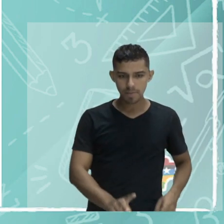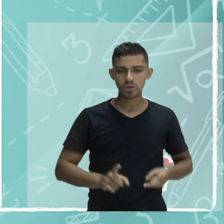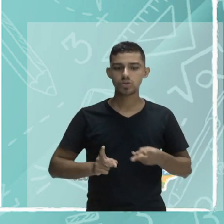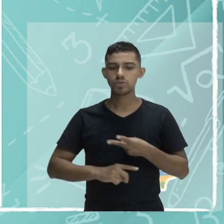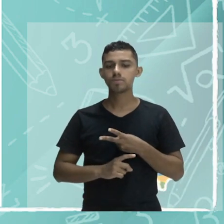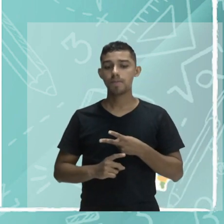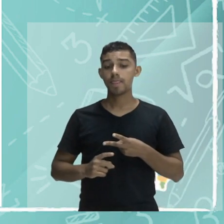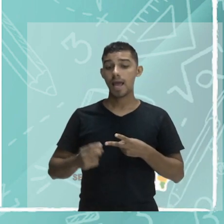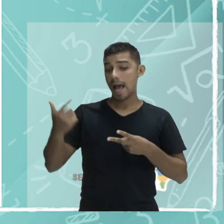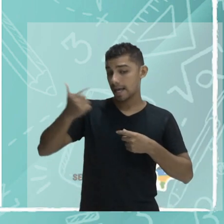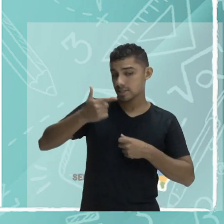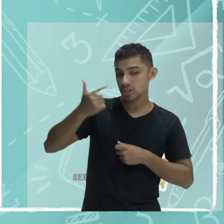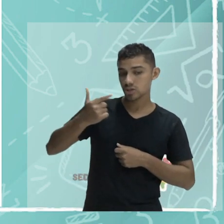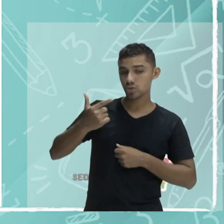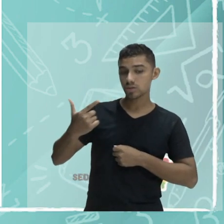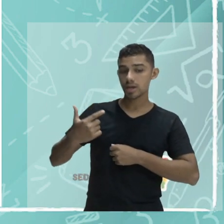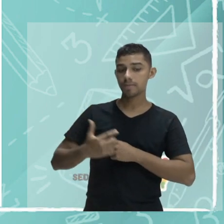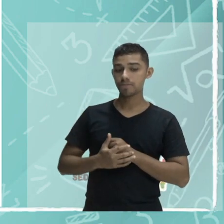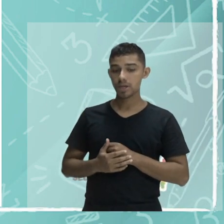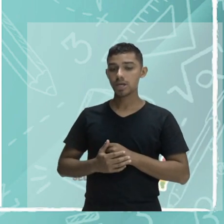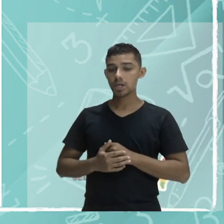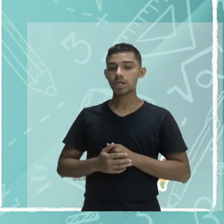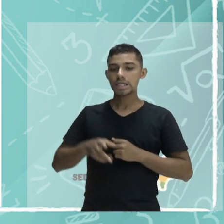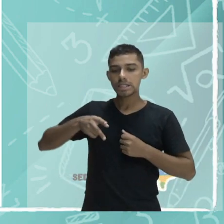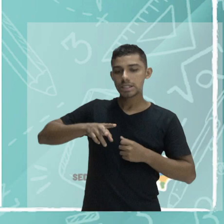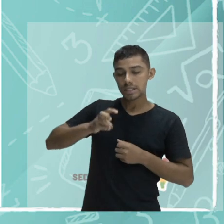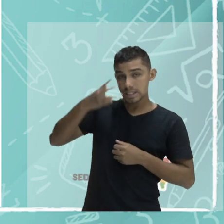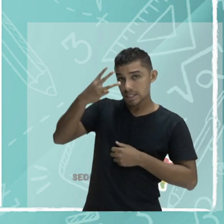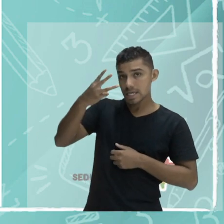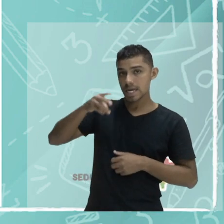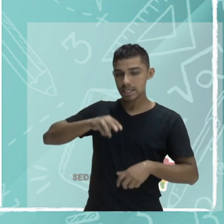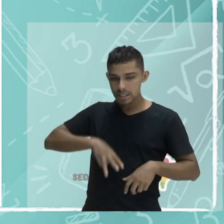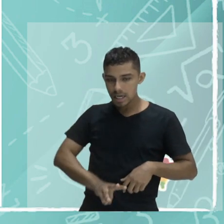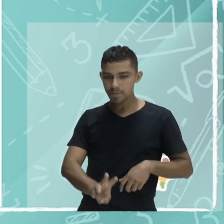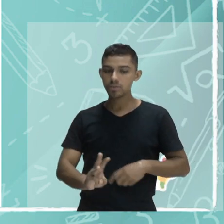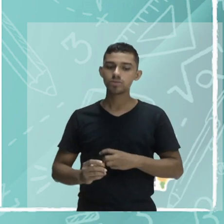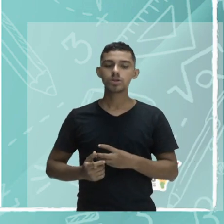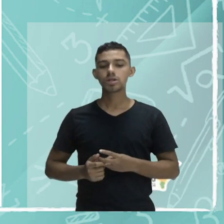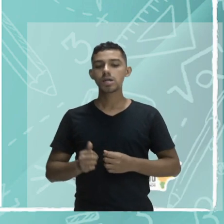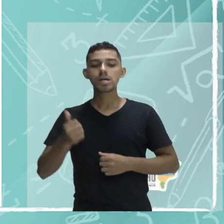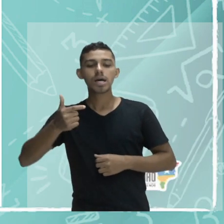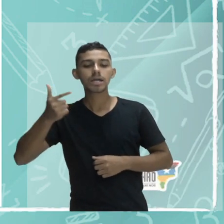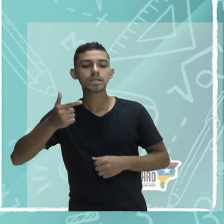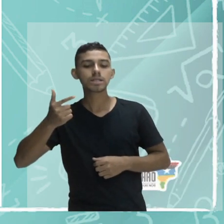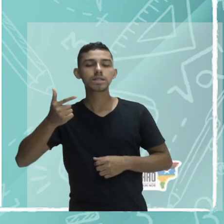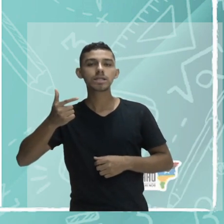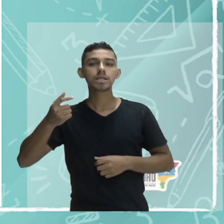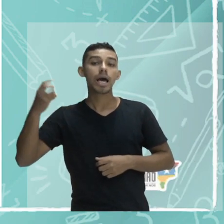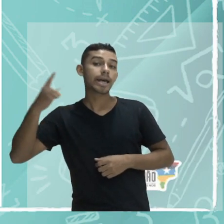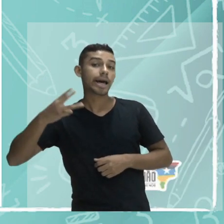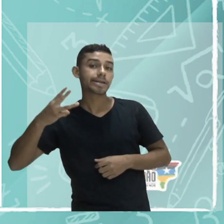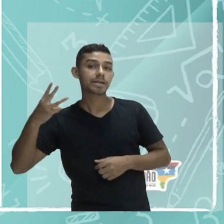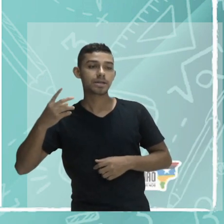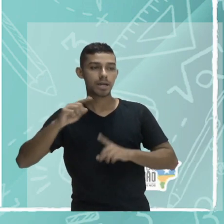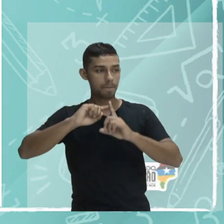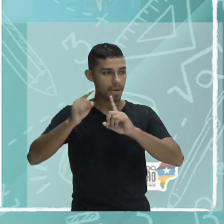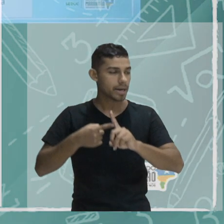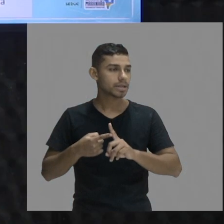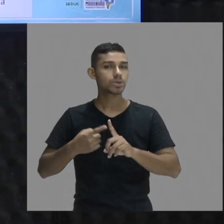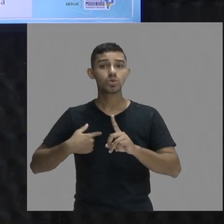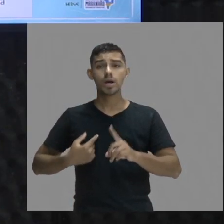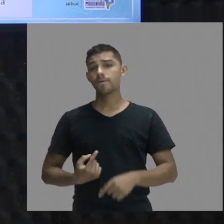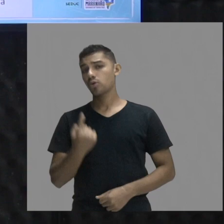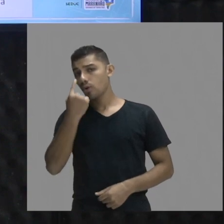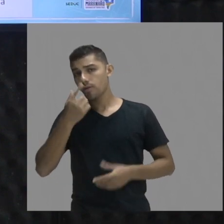Considere para aquele dia o conjunto de 3 mães e o conjunto das 6 crianças. Então, vou ter um conjunto com as mães, com as 3